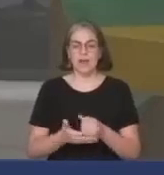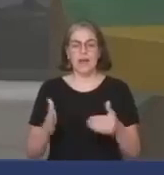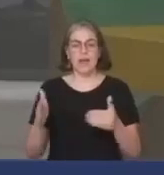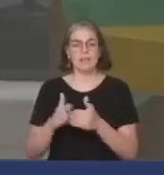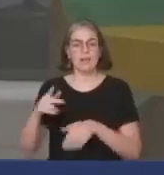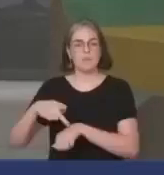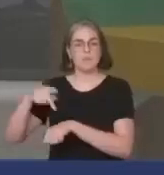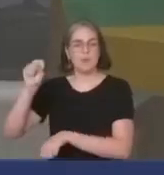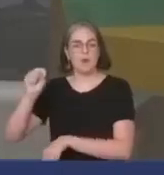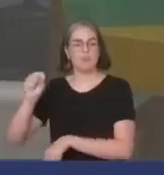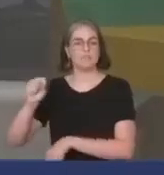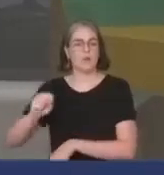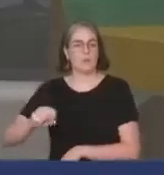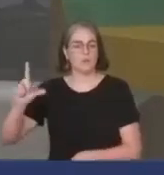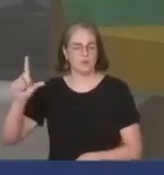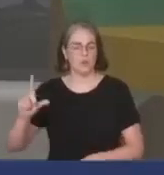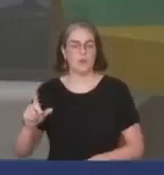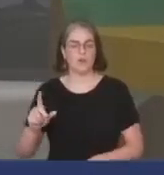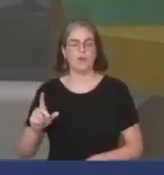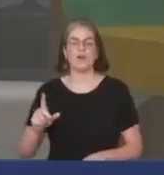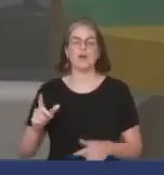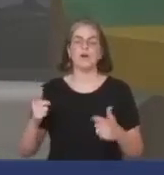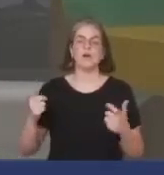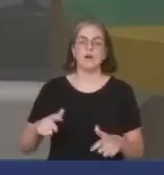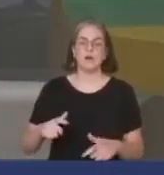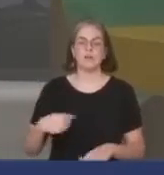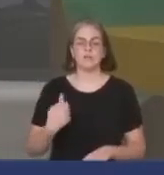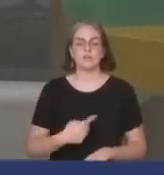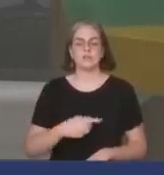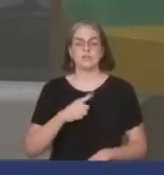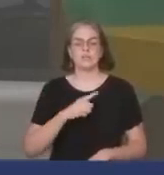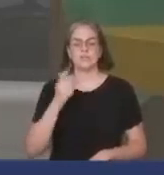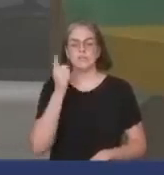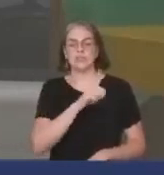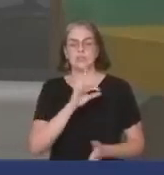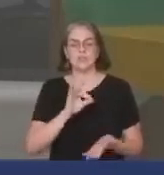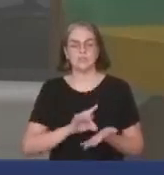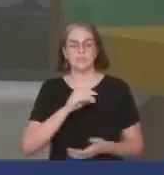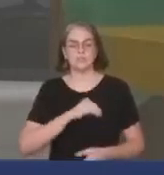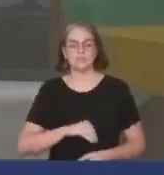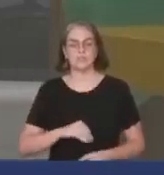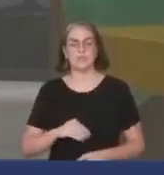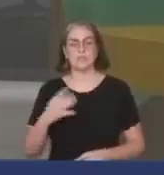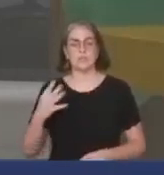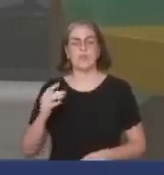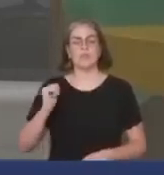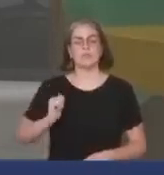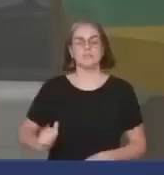pós-doutorado. Terceiro, nova política para o salário mínimo com ganho real. Quatro, Bolsa Família a